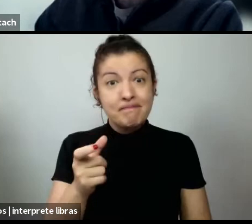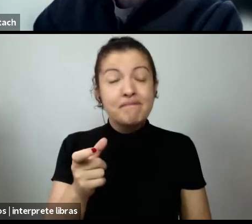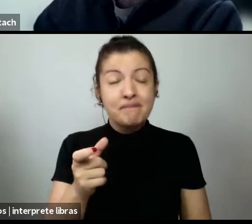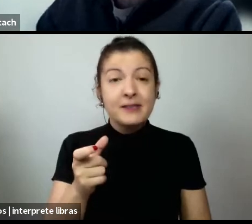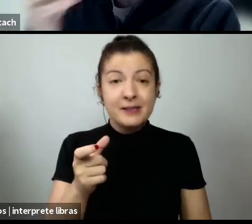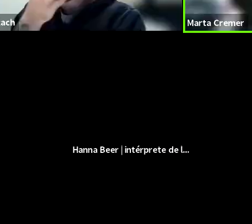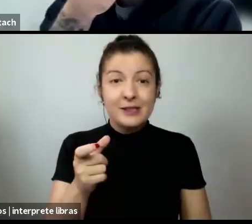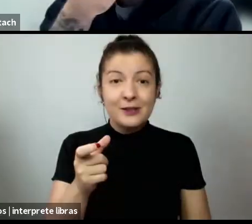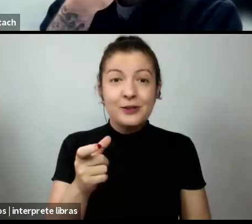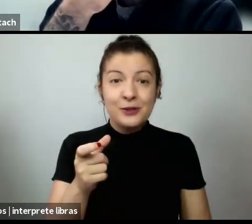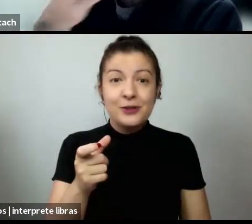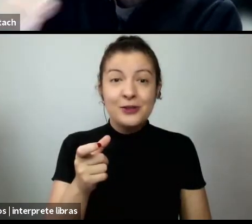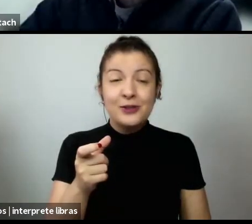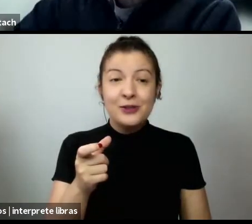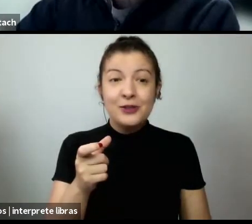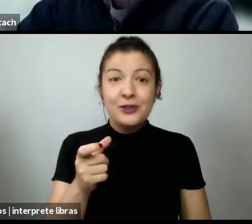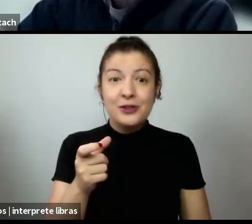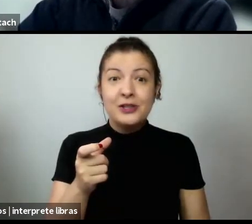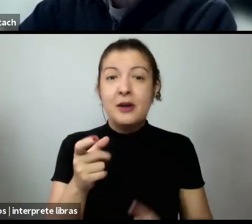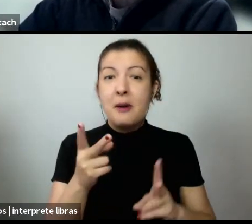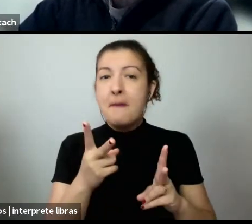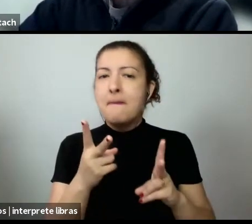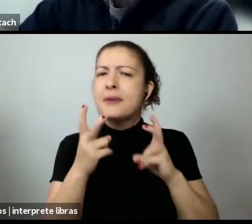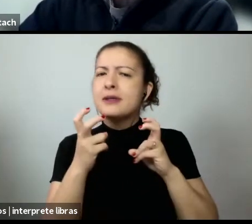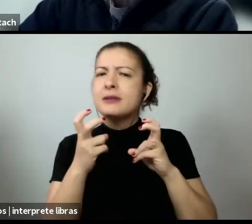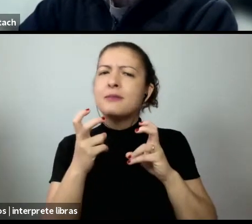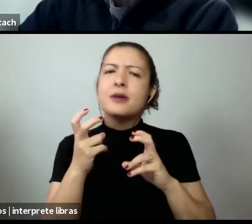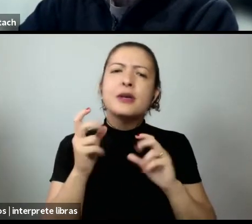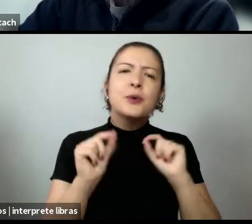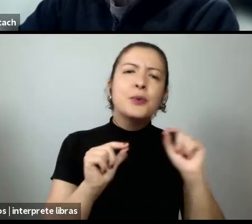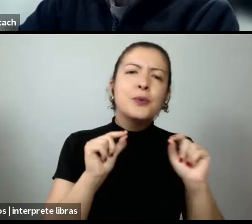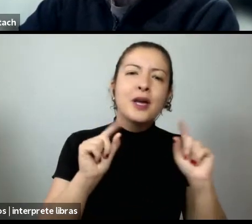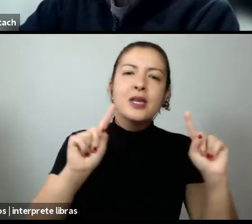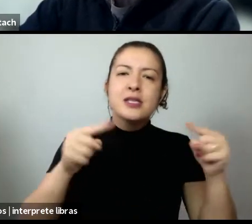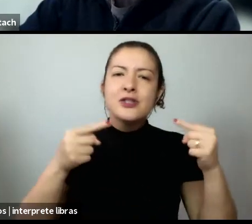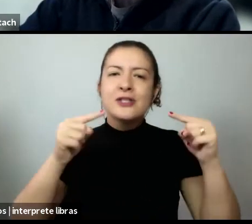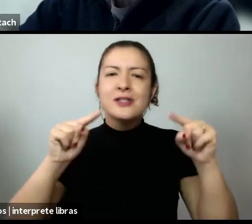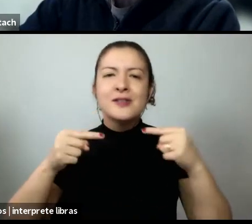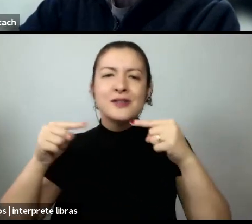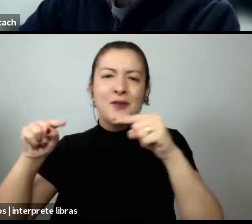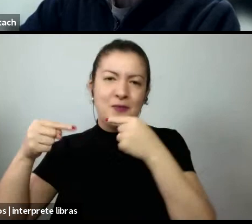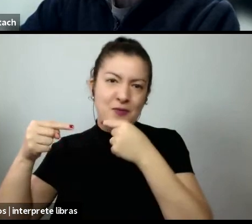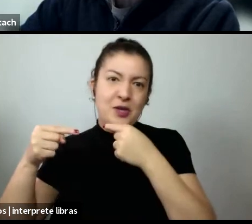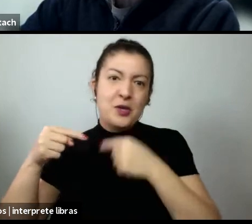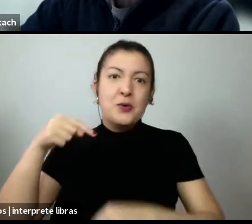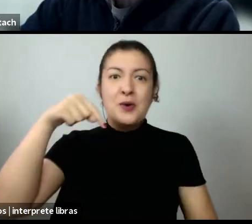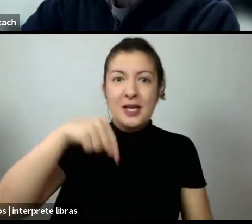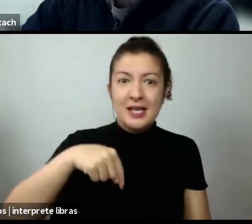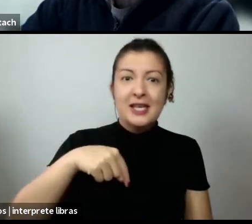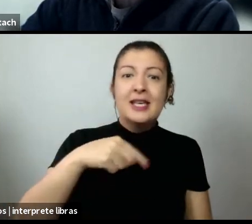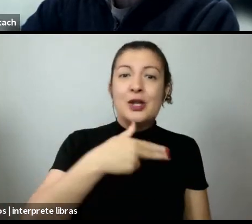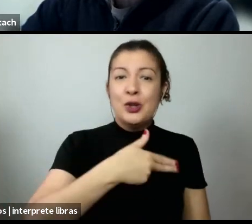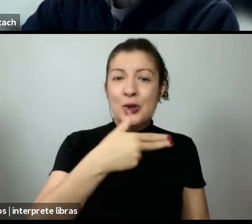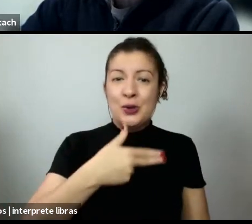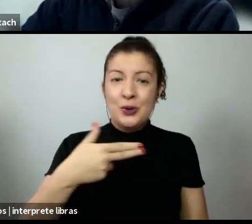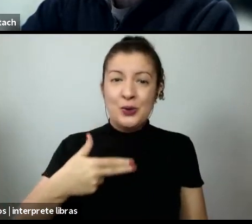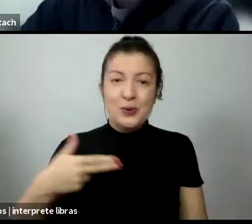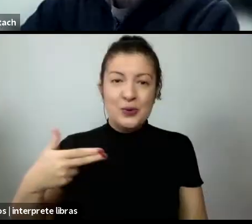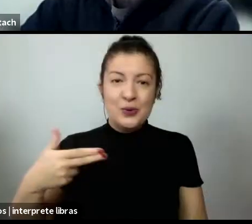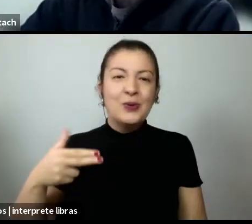gente vislumbrar os desafios, né, que a situação das toninhas, que entendemos também que seja uma